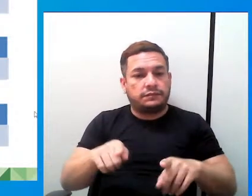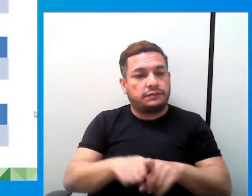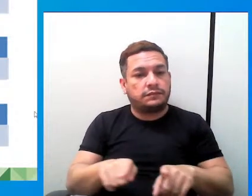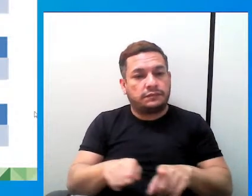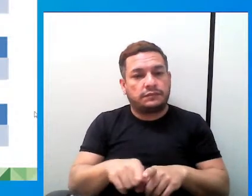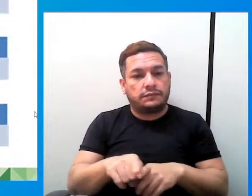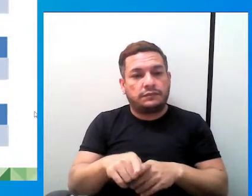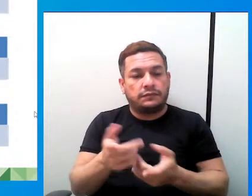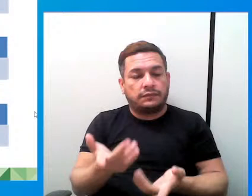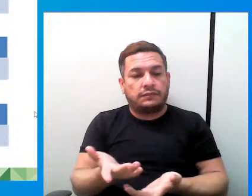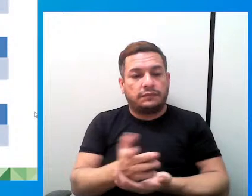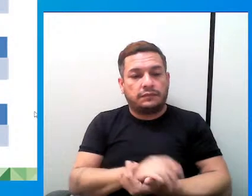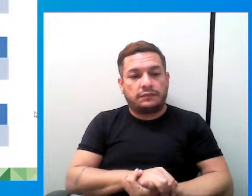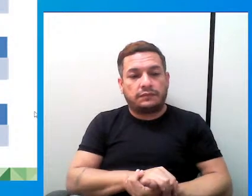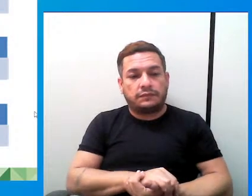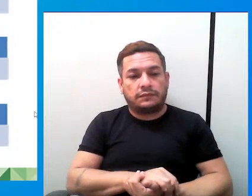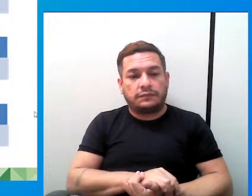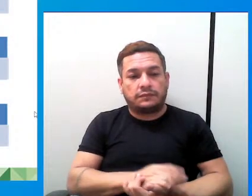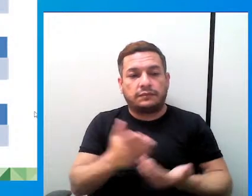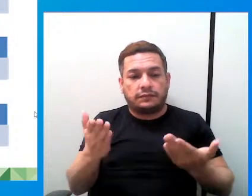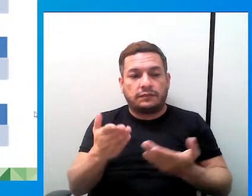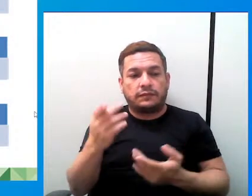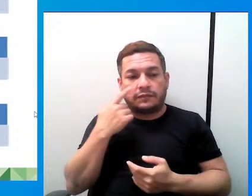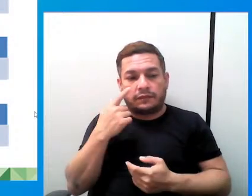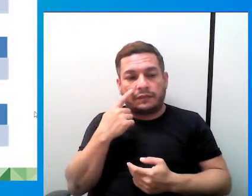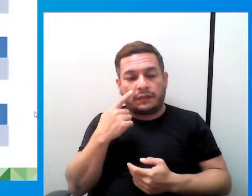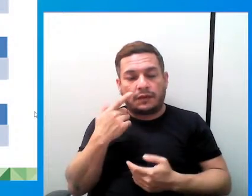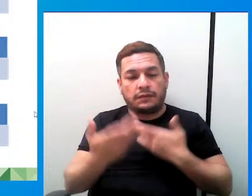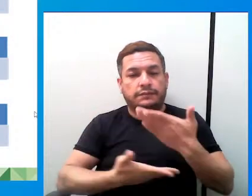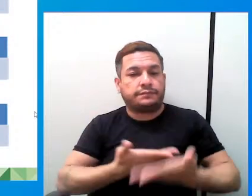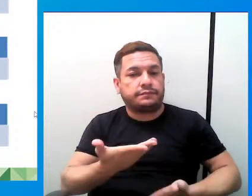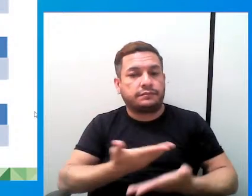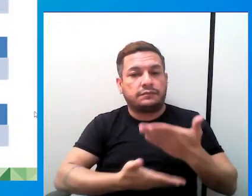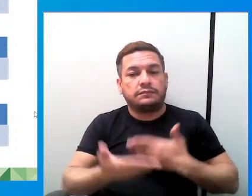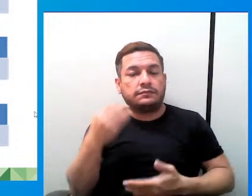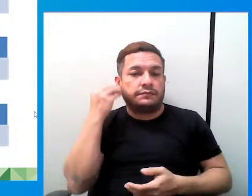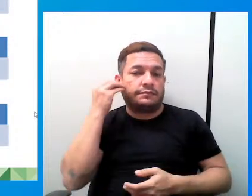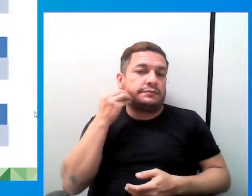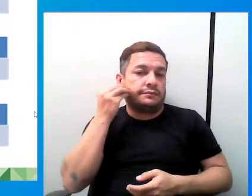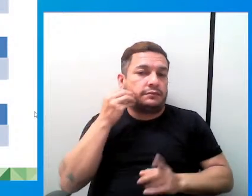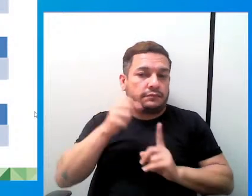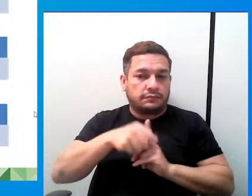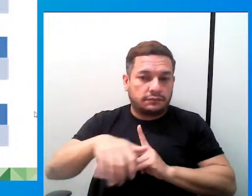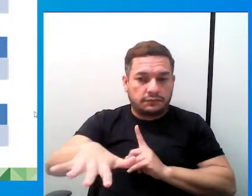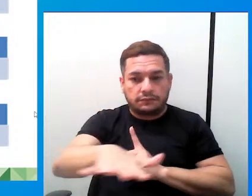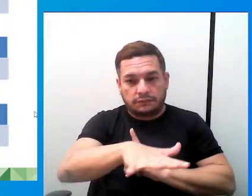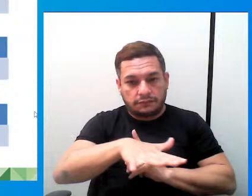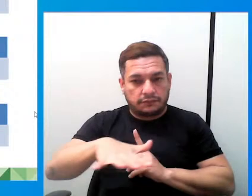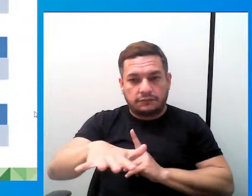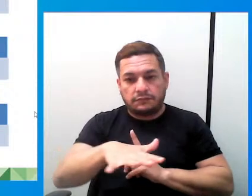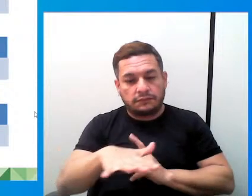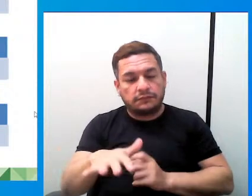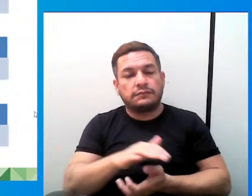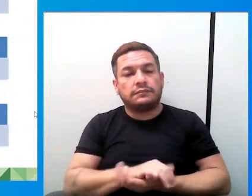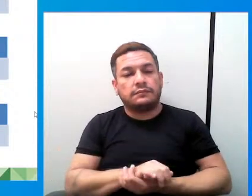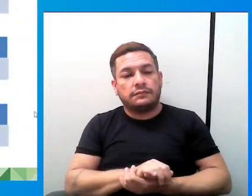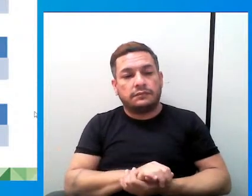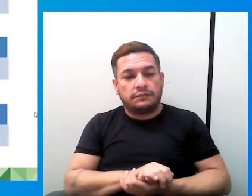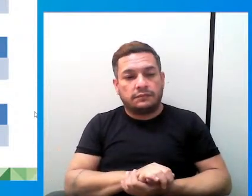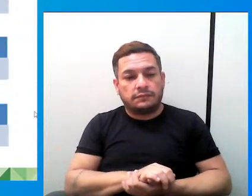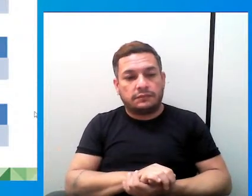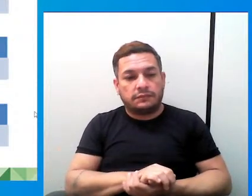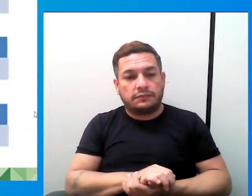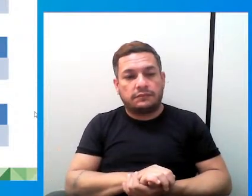estamos agora construindo um evento de socialização dessas experiências, aqui no âmbito do IFPA, né, que já